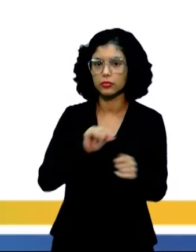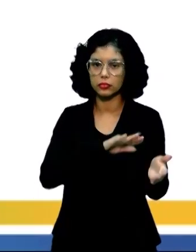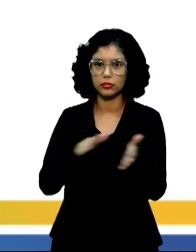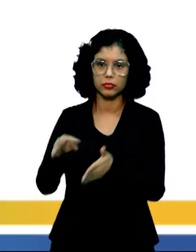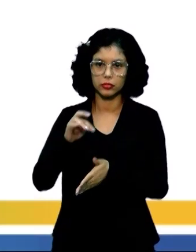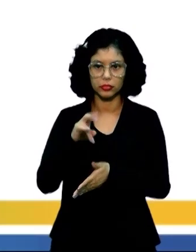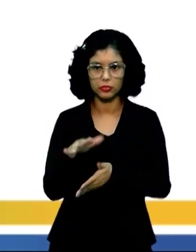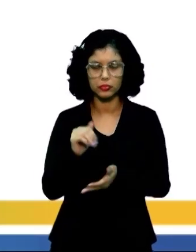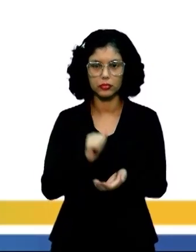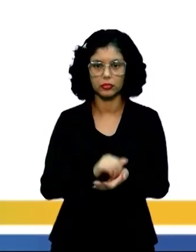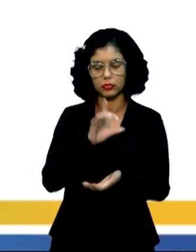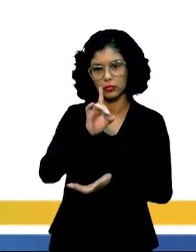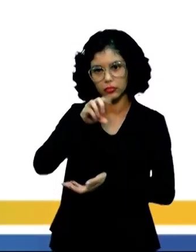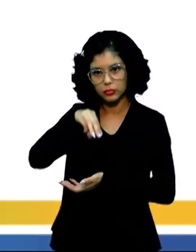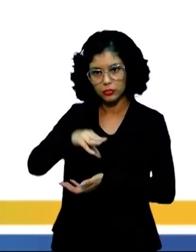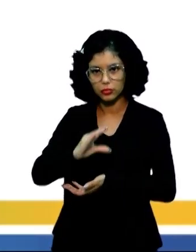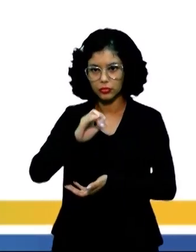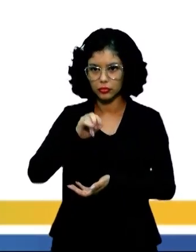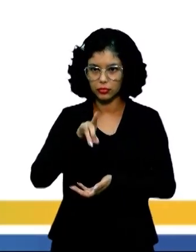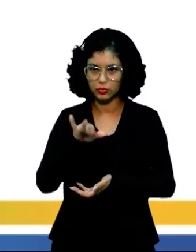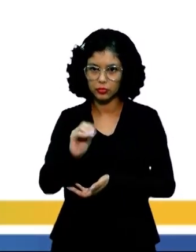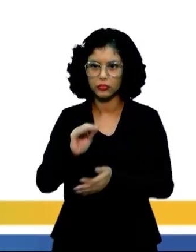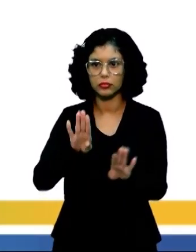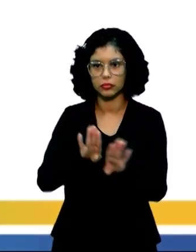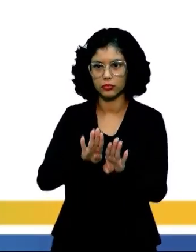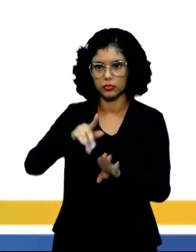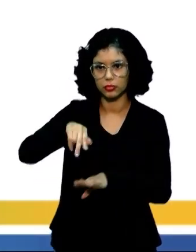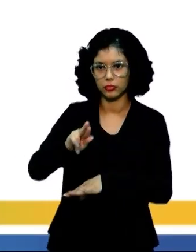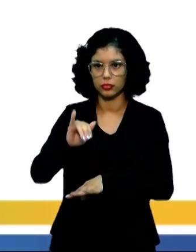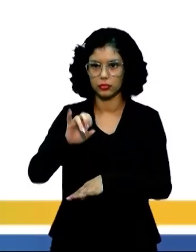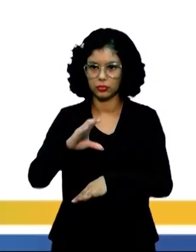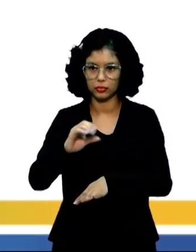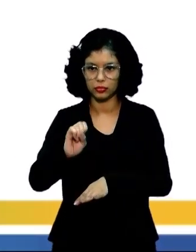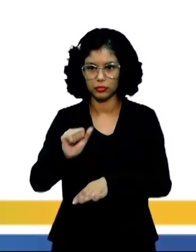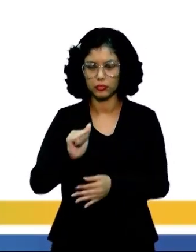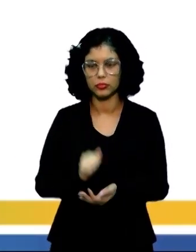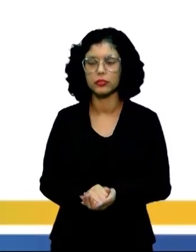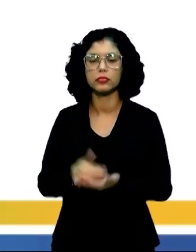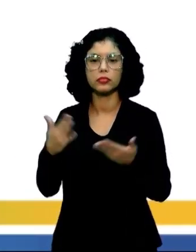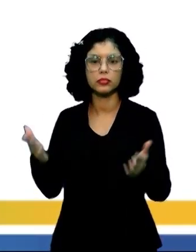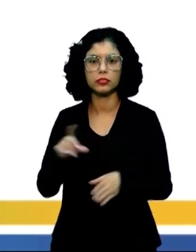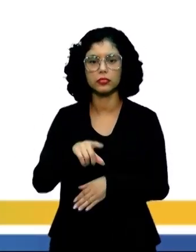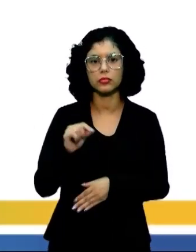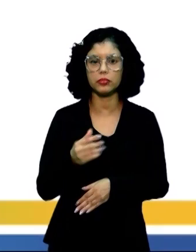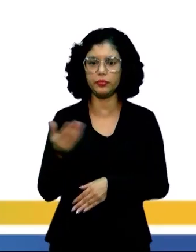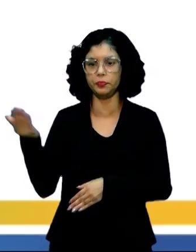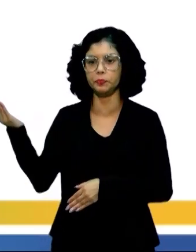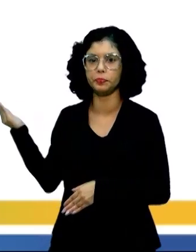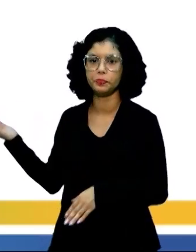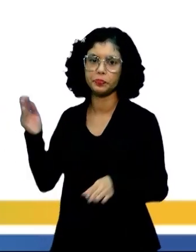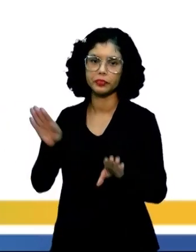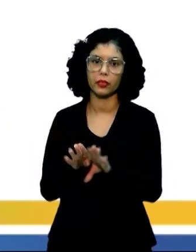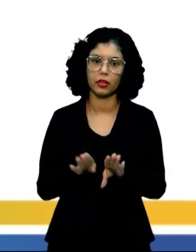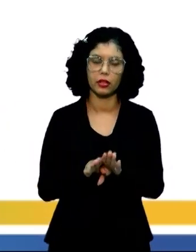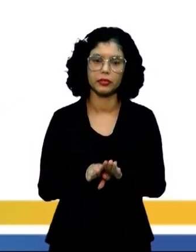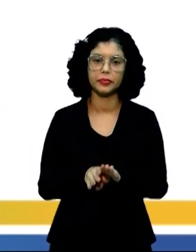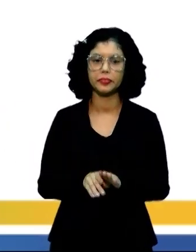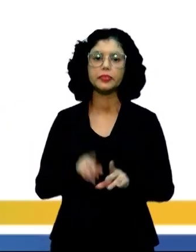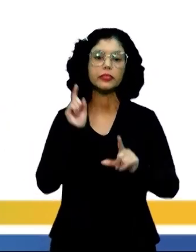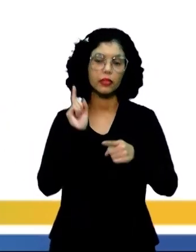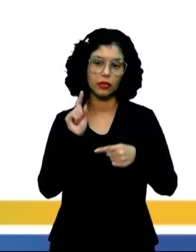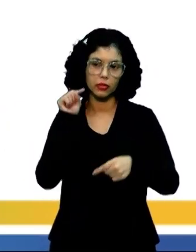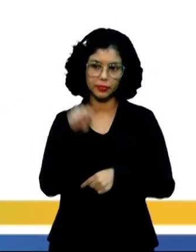parte da trilogia o clássico Dom Casmurro e Quincas Borba. Eu escolhi aí, coloquei para vocês o